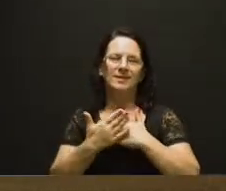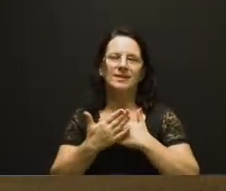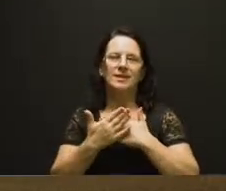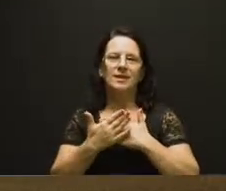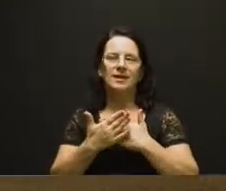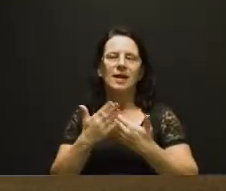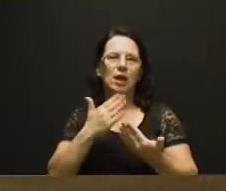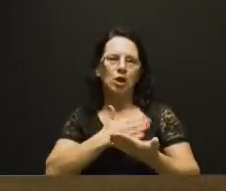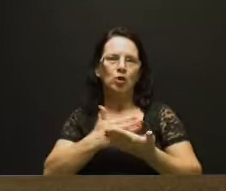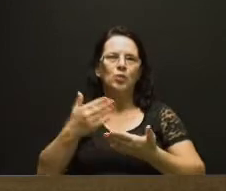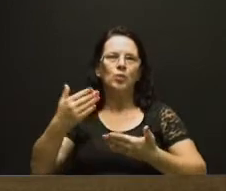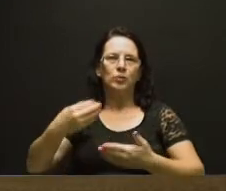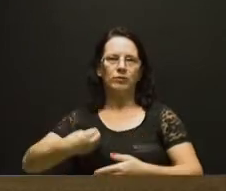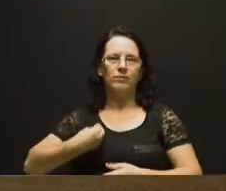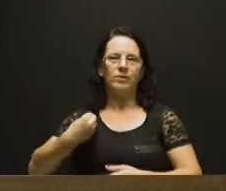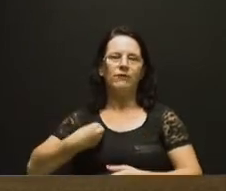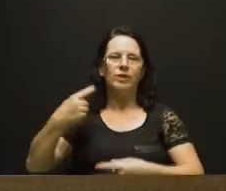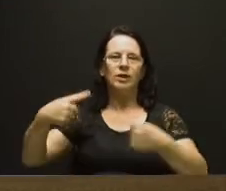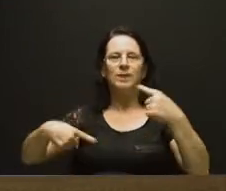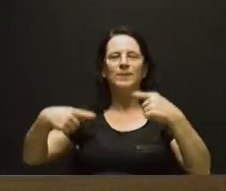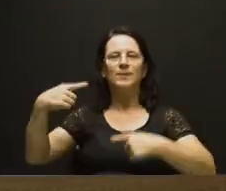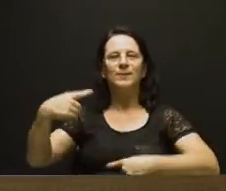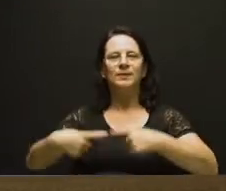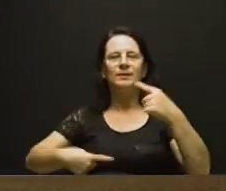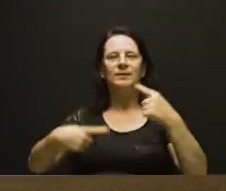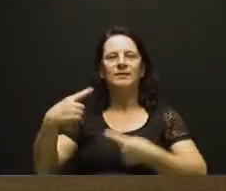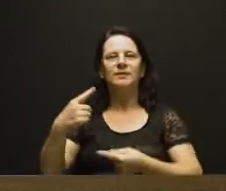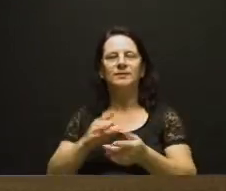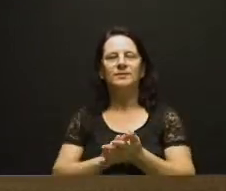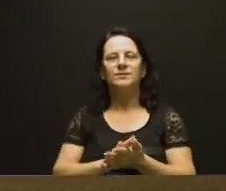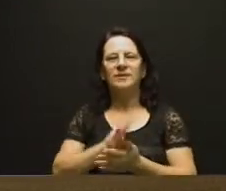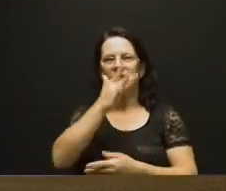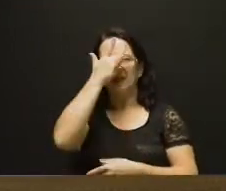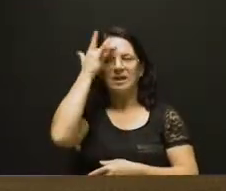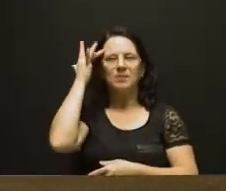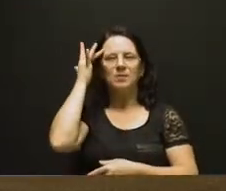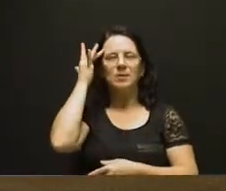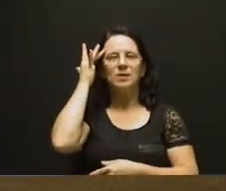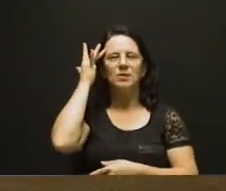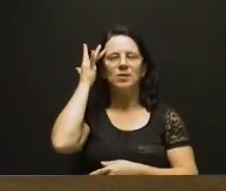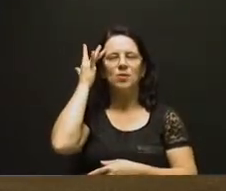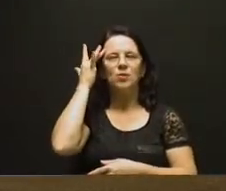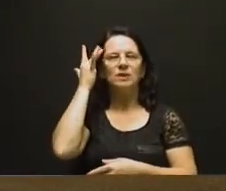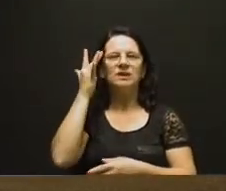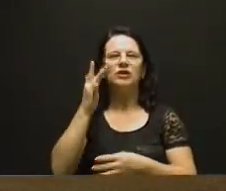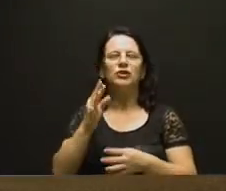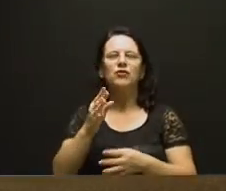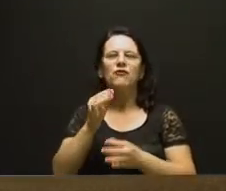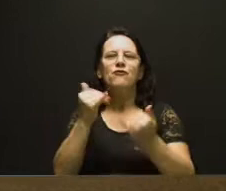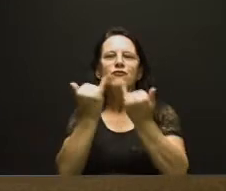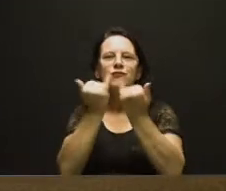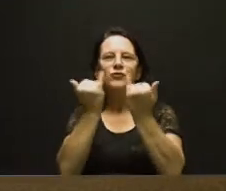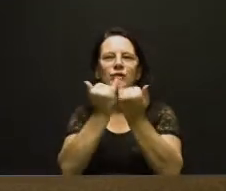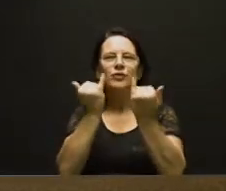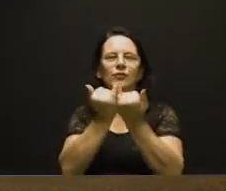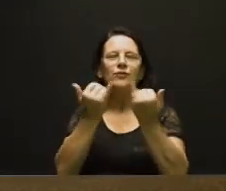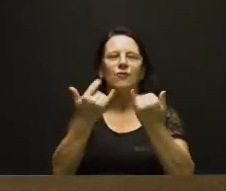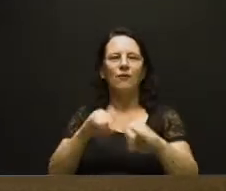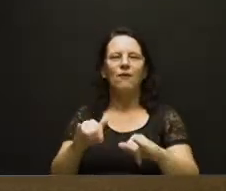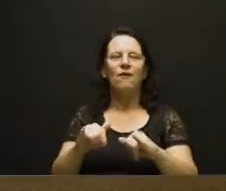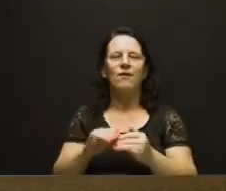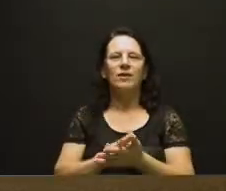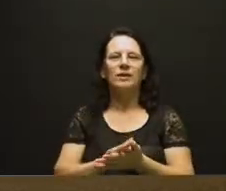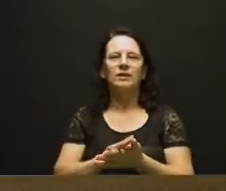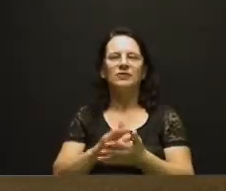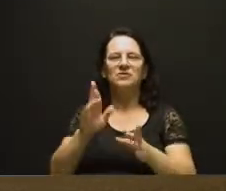política eu traduziria o seguinte os populistas de plantel que é que meu cigarro promete tudo mas tira a vida